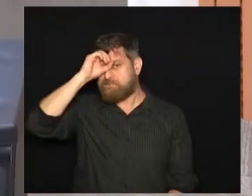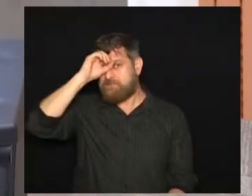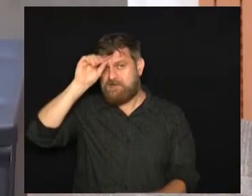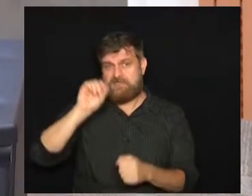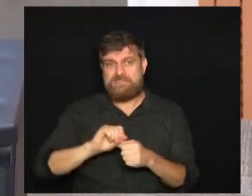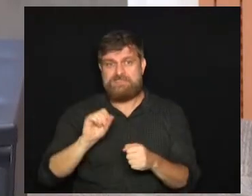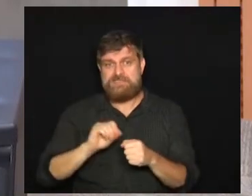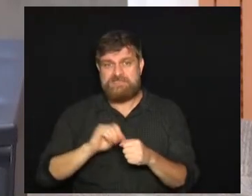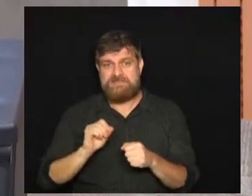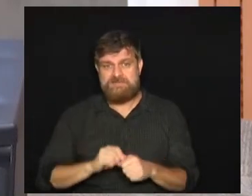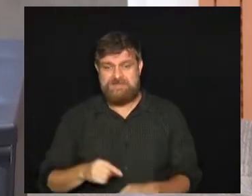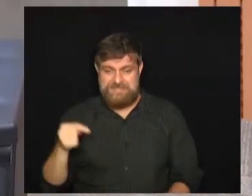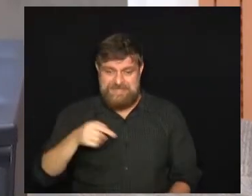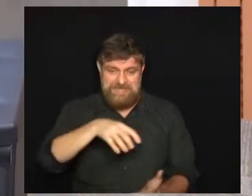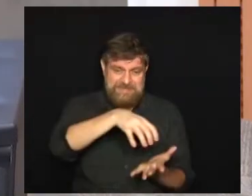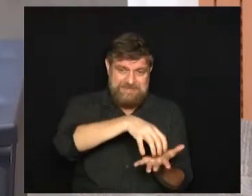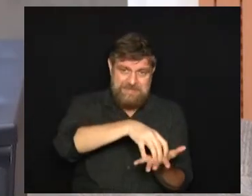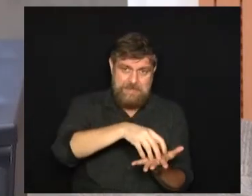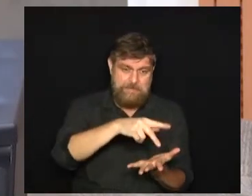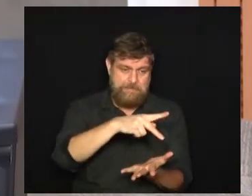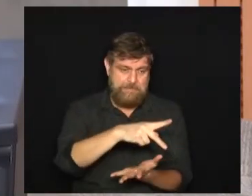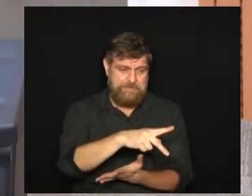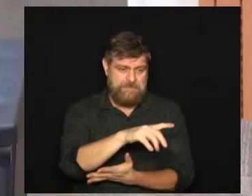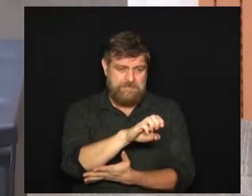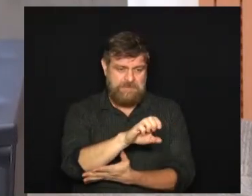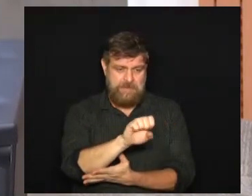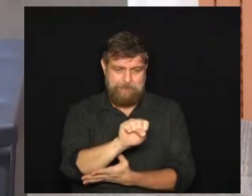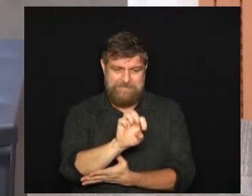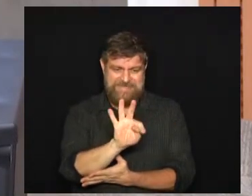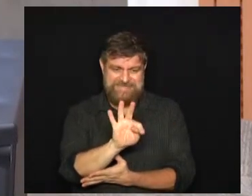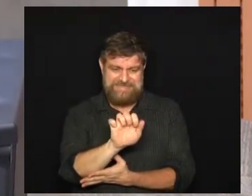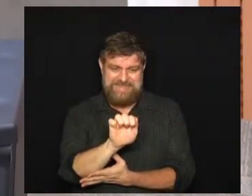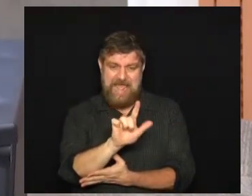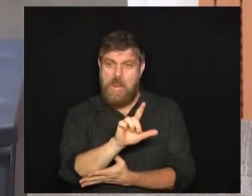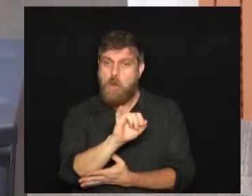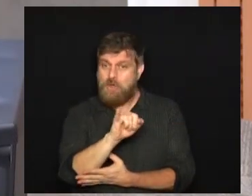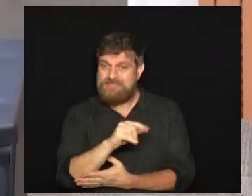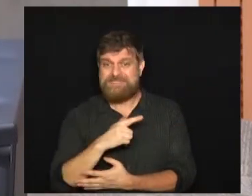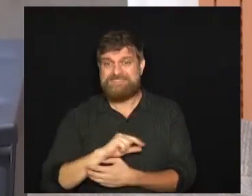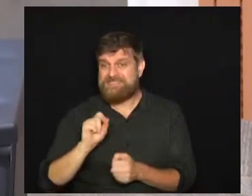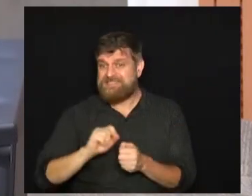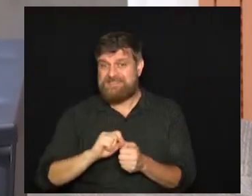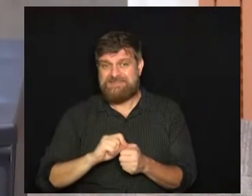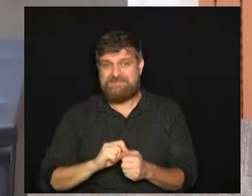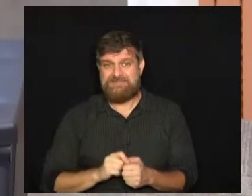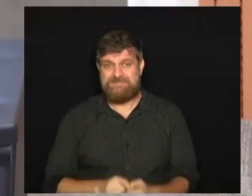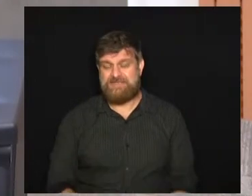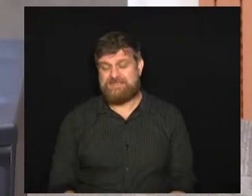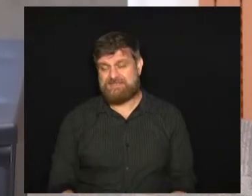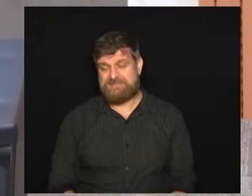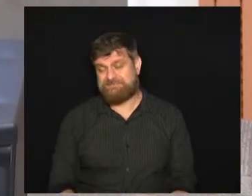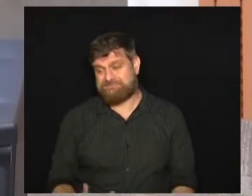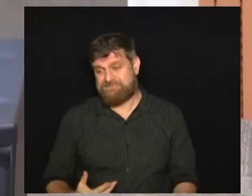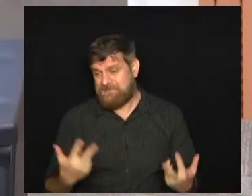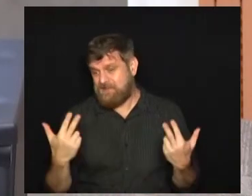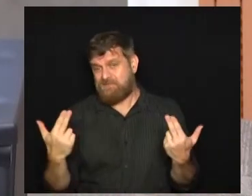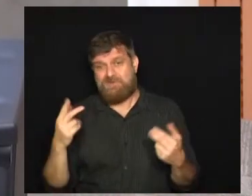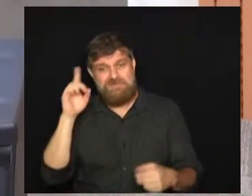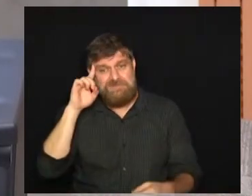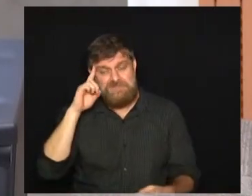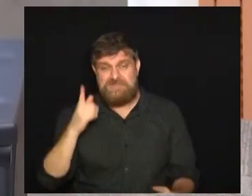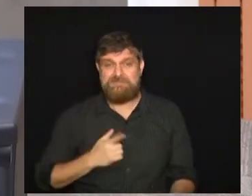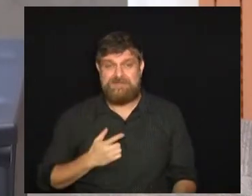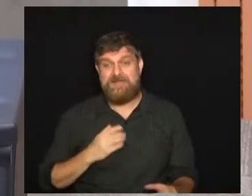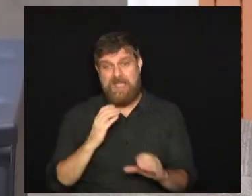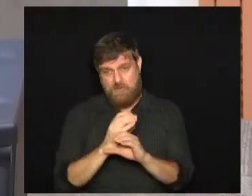né, na Pestalozzi por não saber que ia acontecer esse. Aí, para a gente melhorar, né, a comunicação. Ah, sim, com certeza. Obrigada, com certeza.